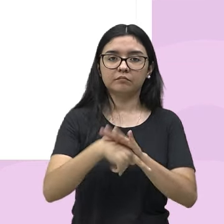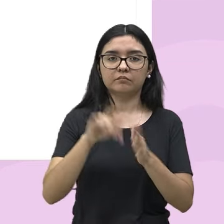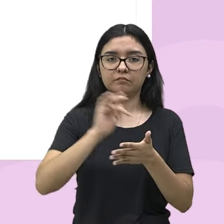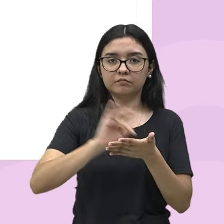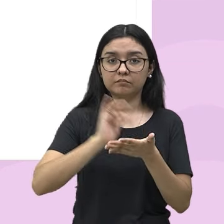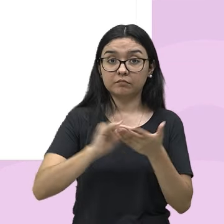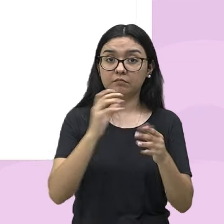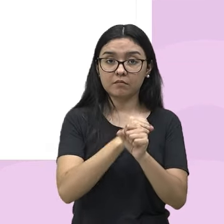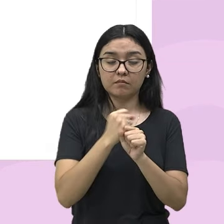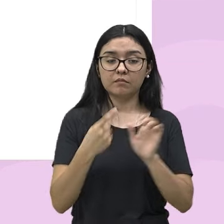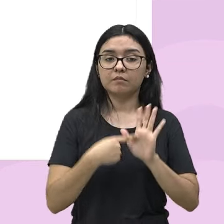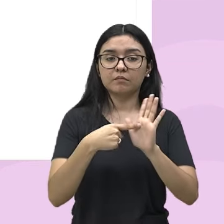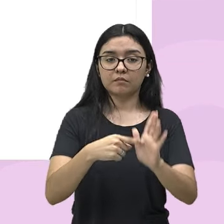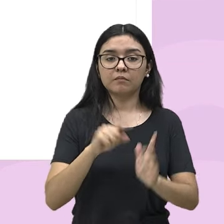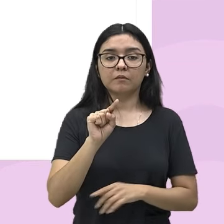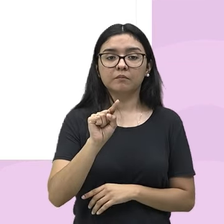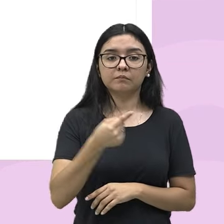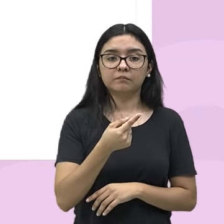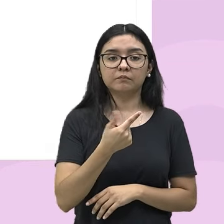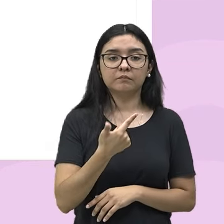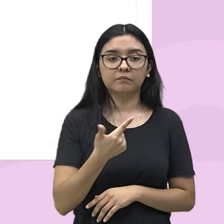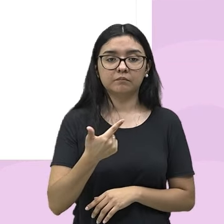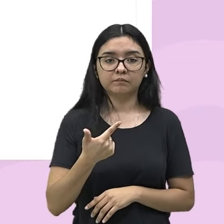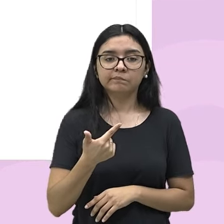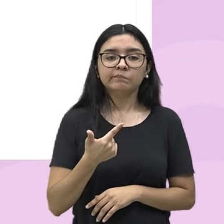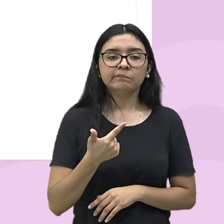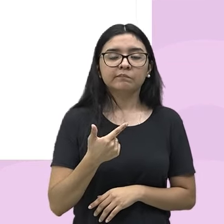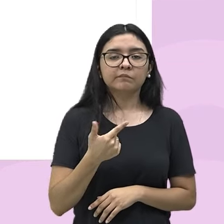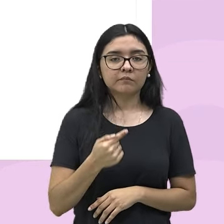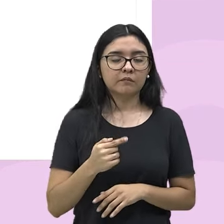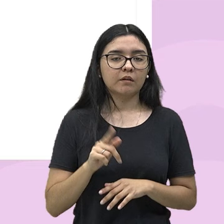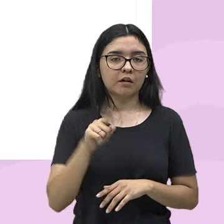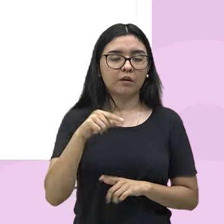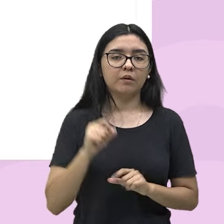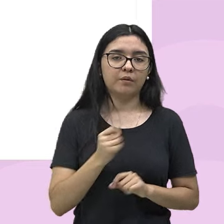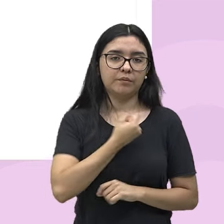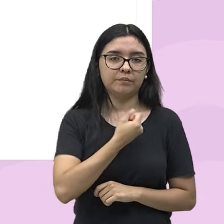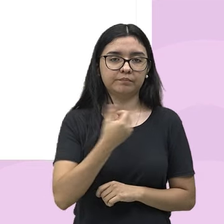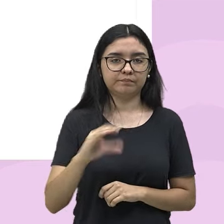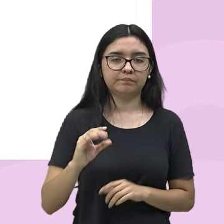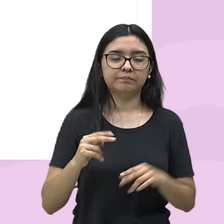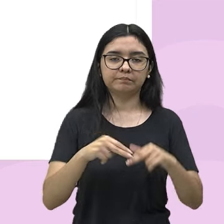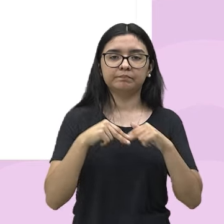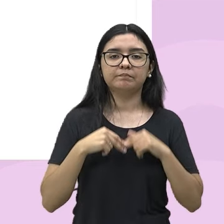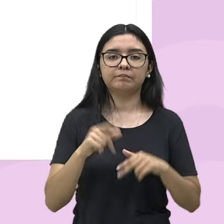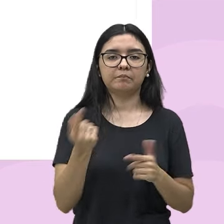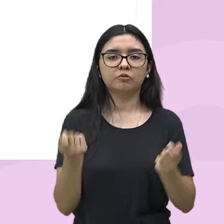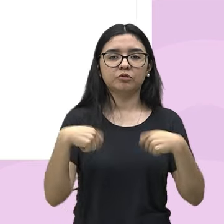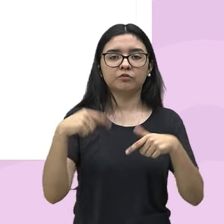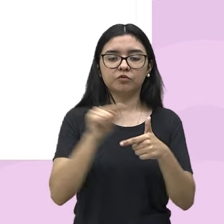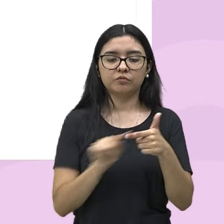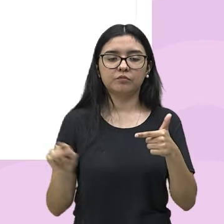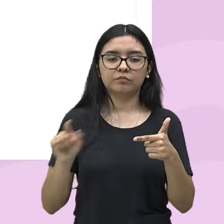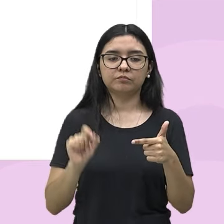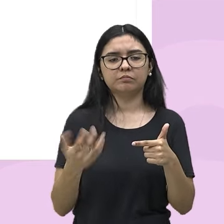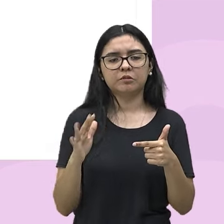calculadora, ó, 1027. É um número composto, pois é divisível por pelo menos